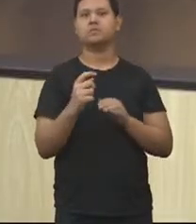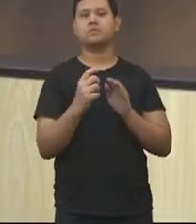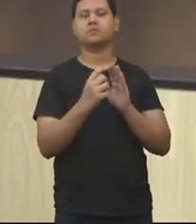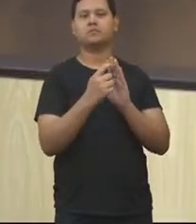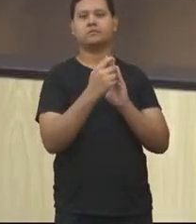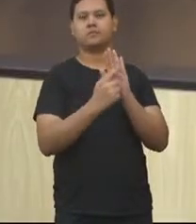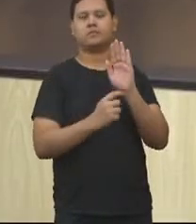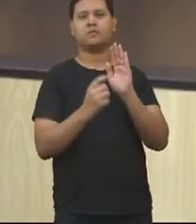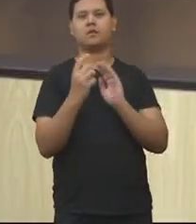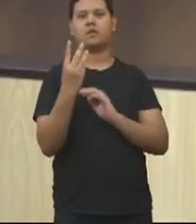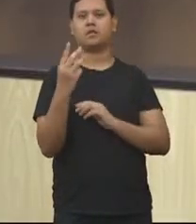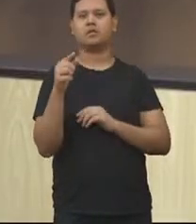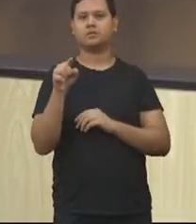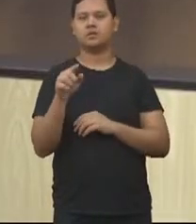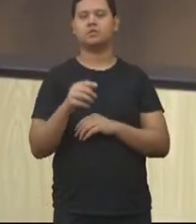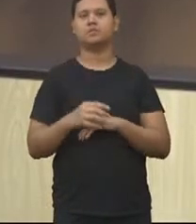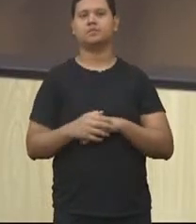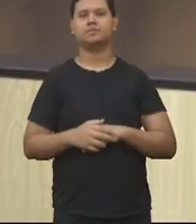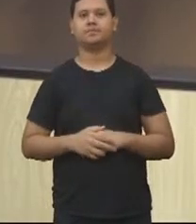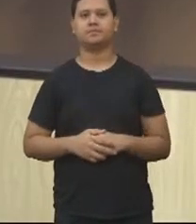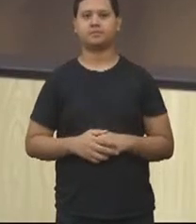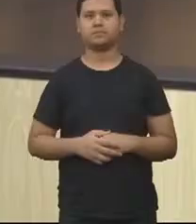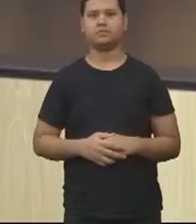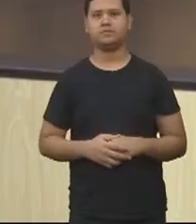3º, inciso 3.